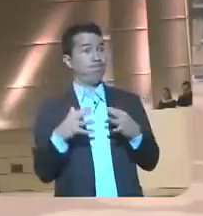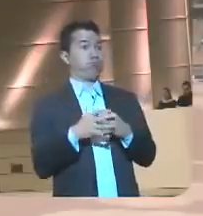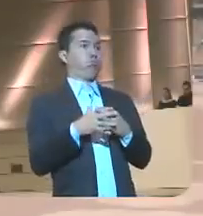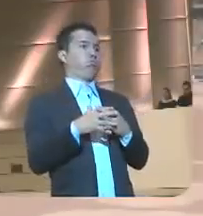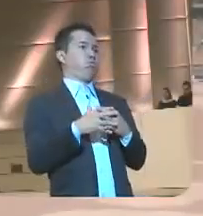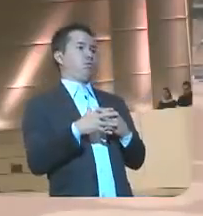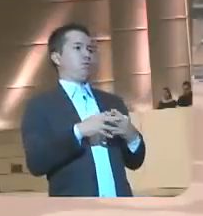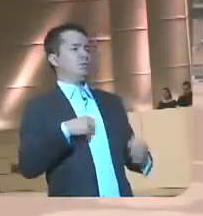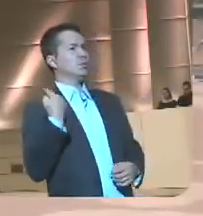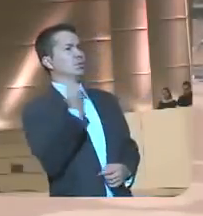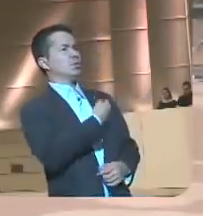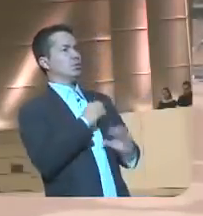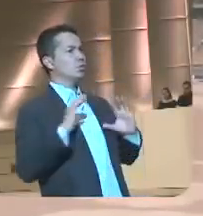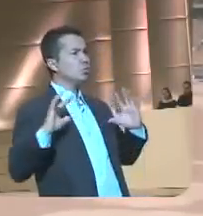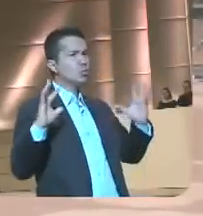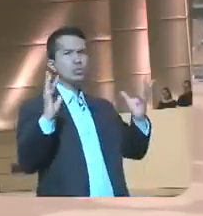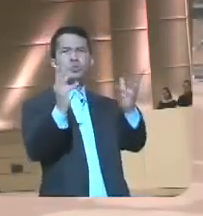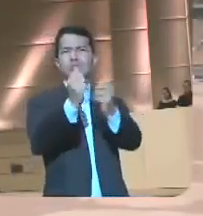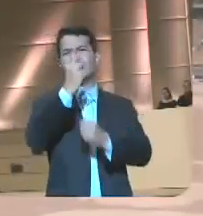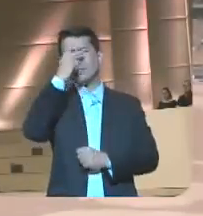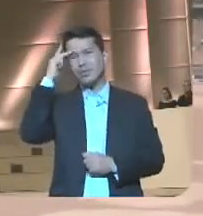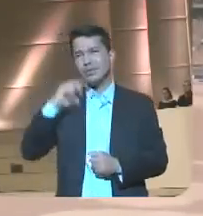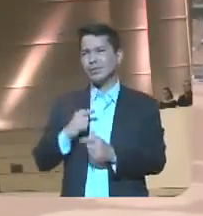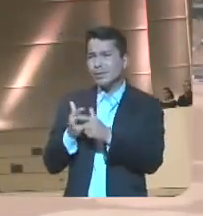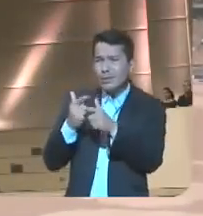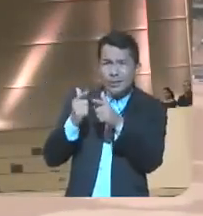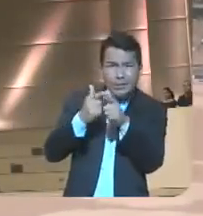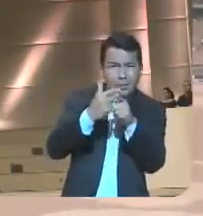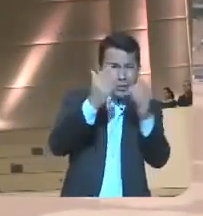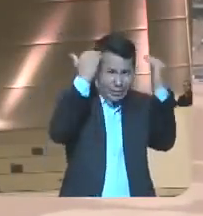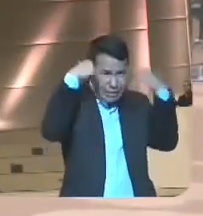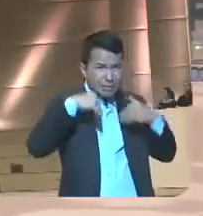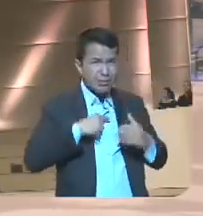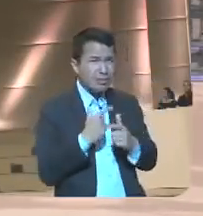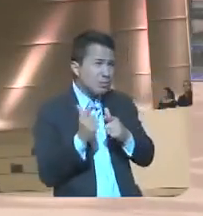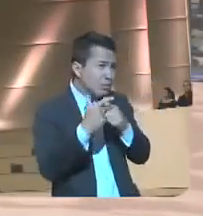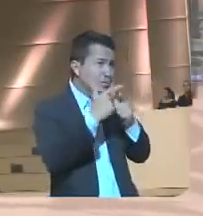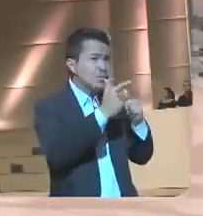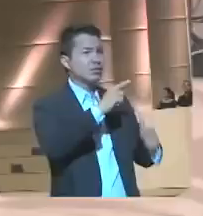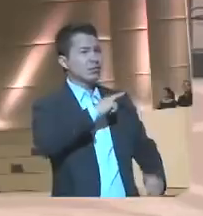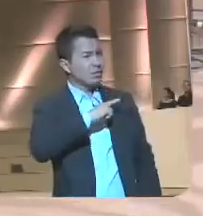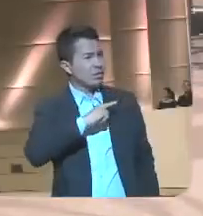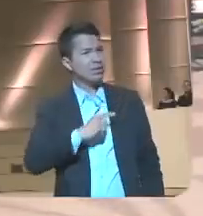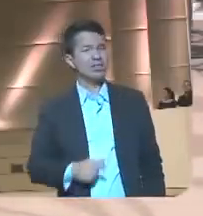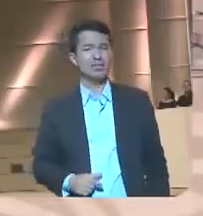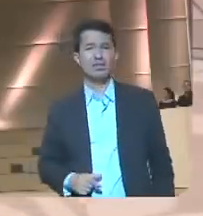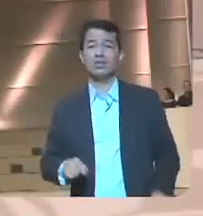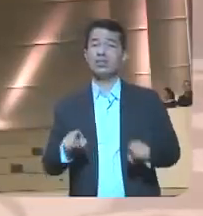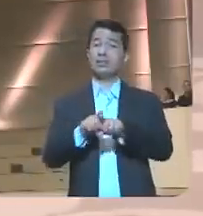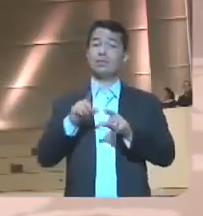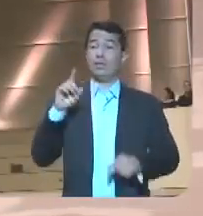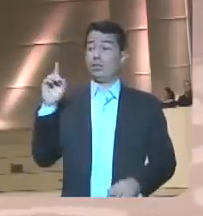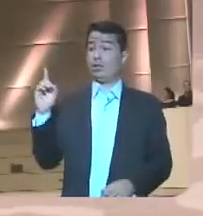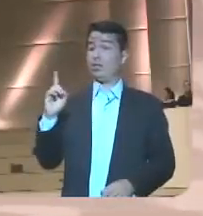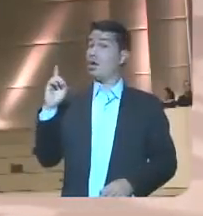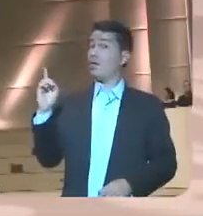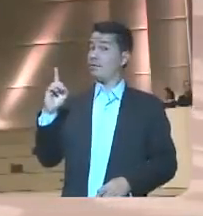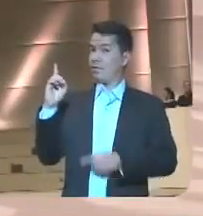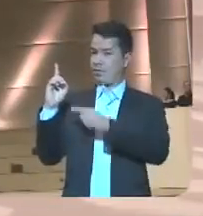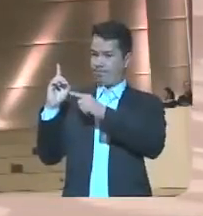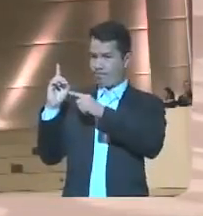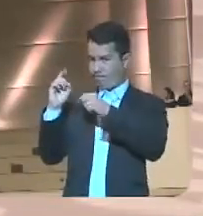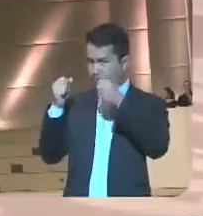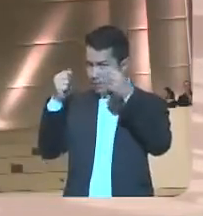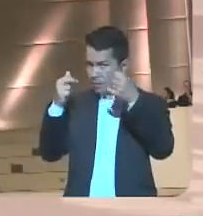de todo mundo e da vida dizendo o seguinte olha eu disse de colocar o senhor como a minha herança